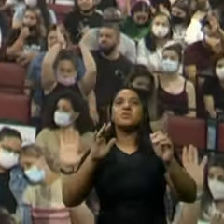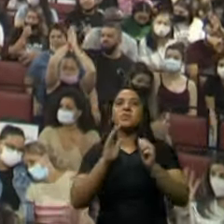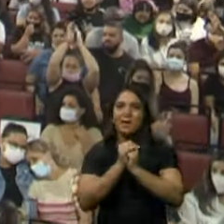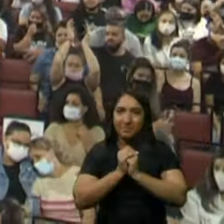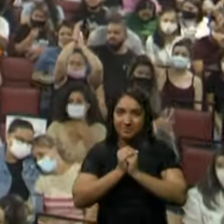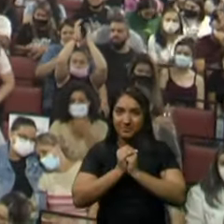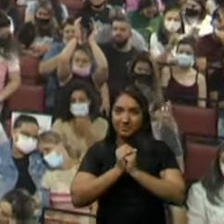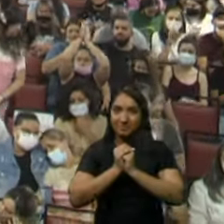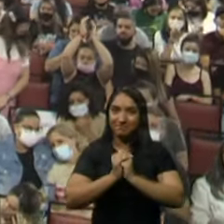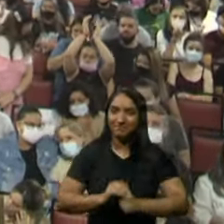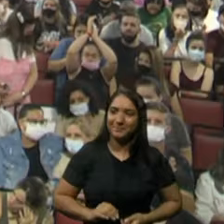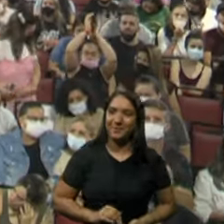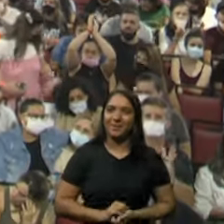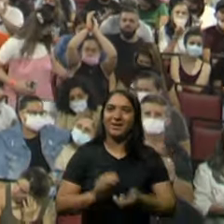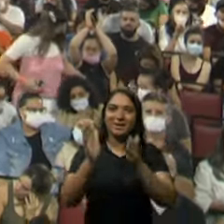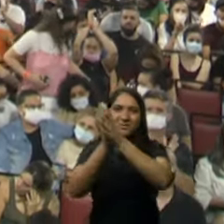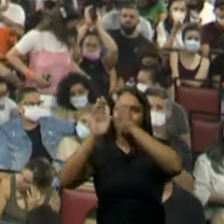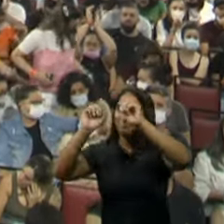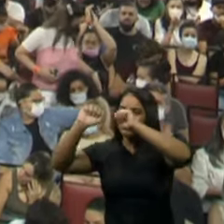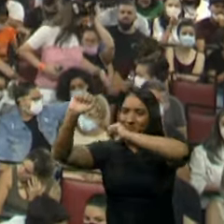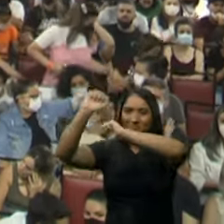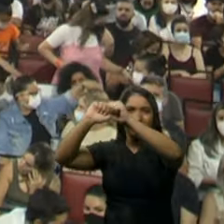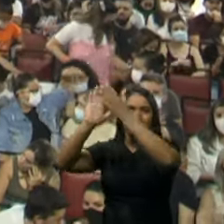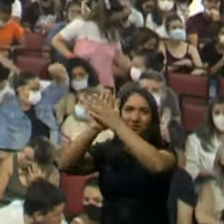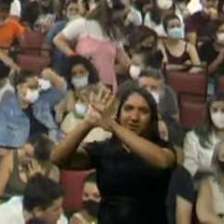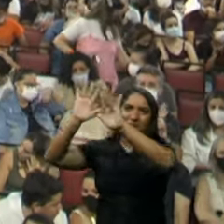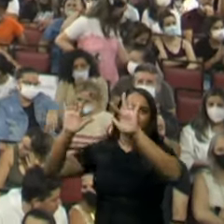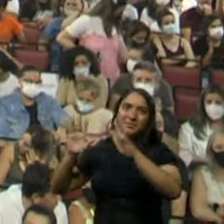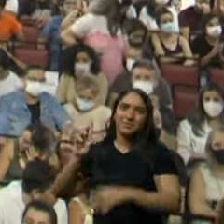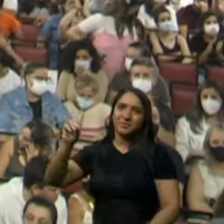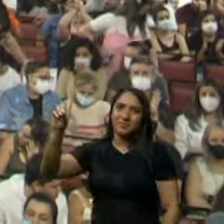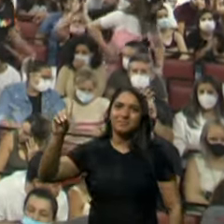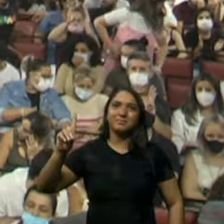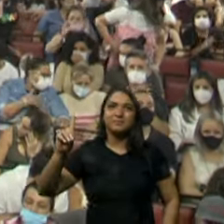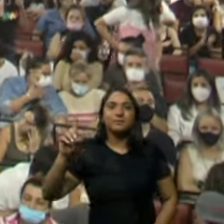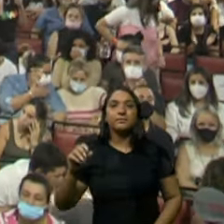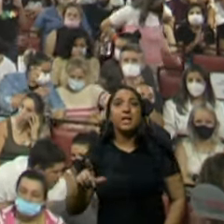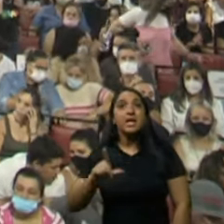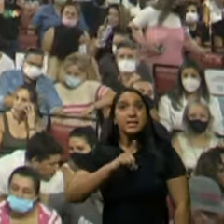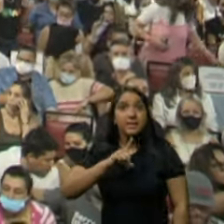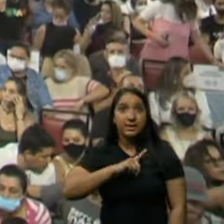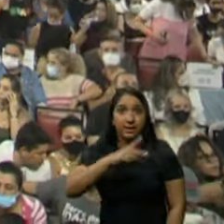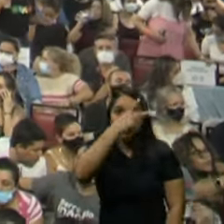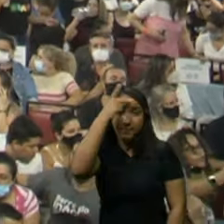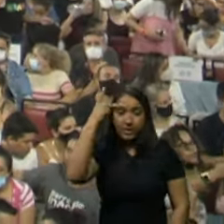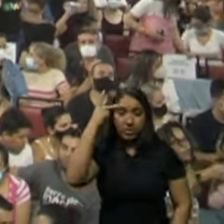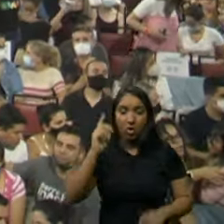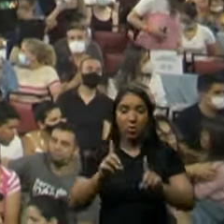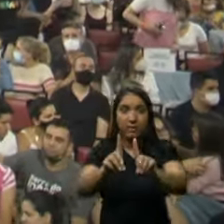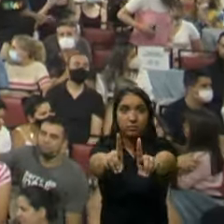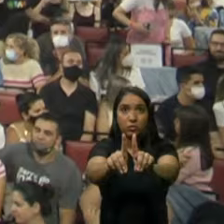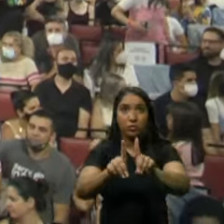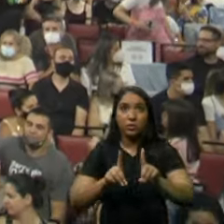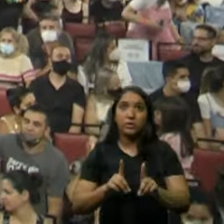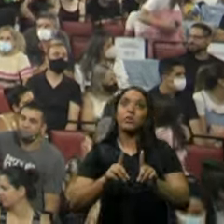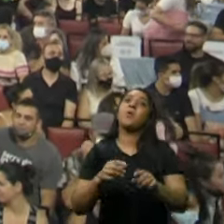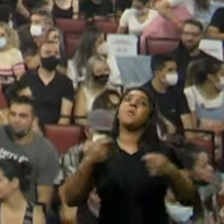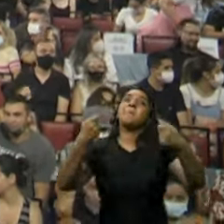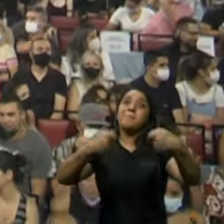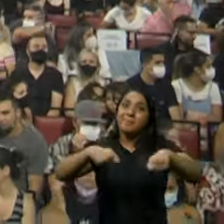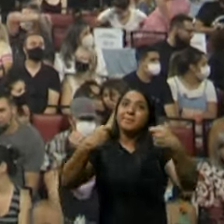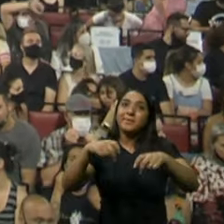glória a Deus e quem tá no servidores tem que sentar não dá para ficar em pé tá